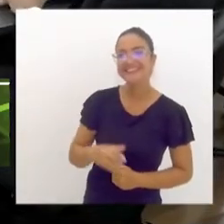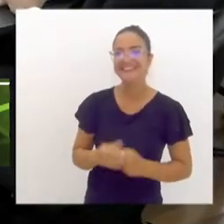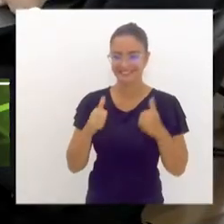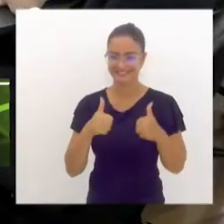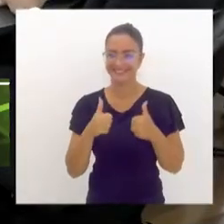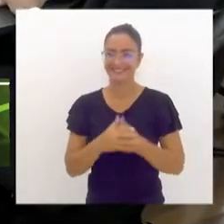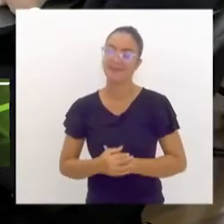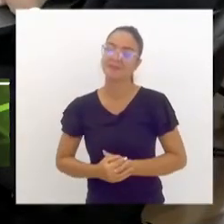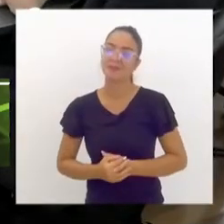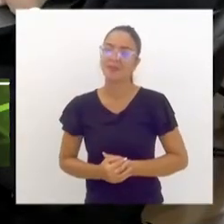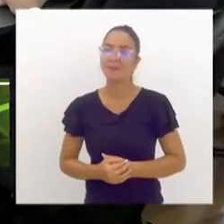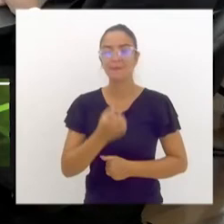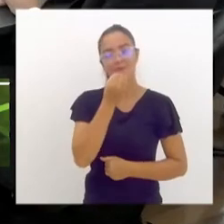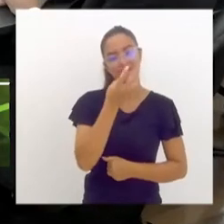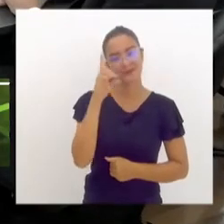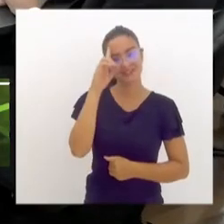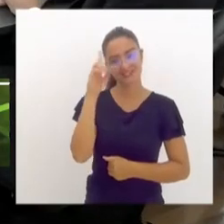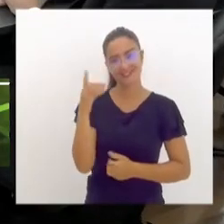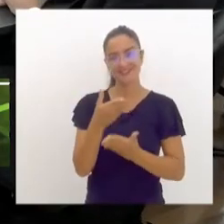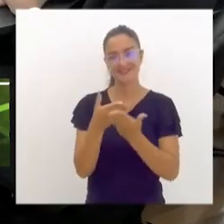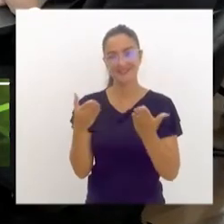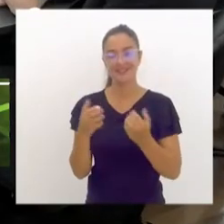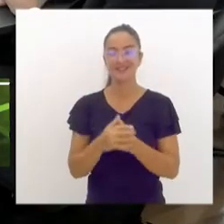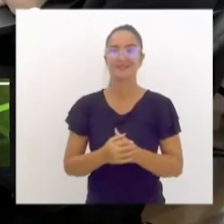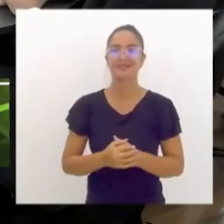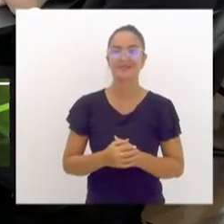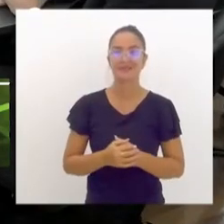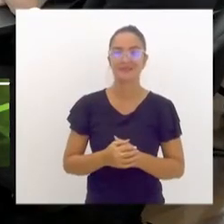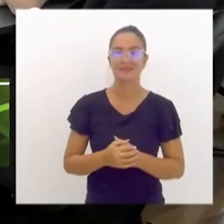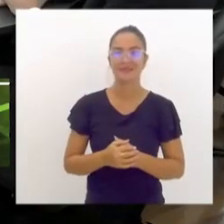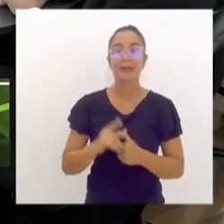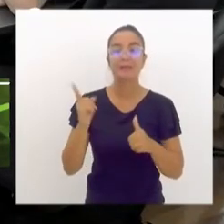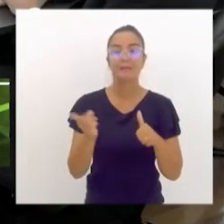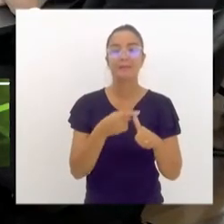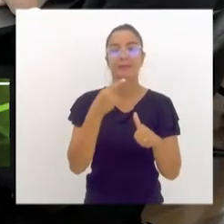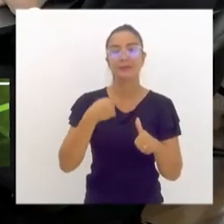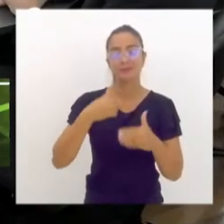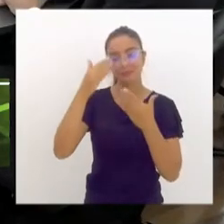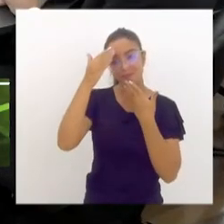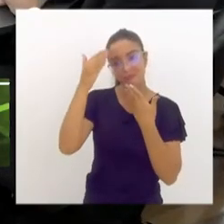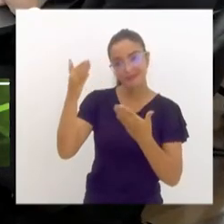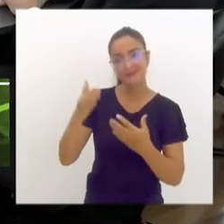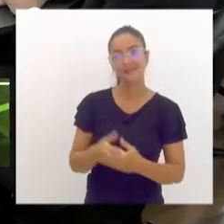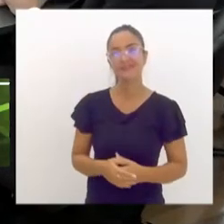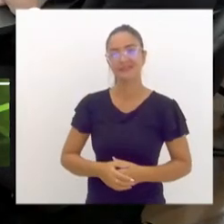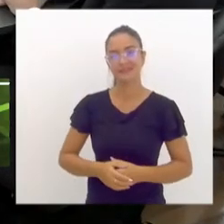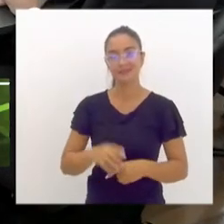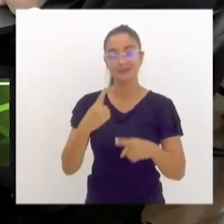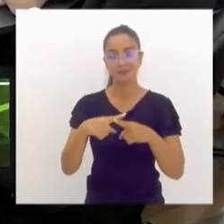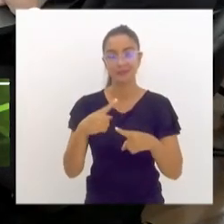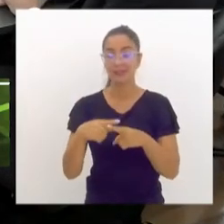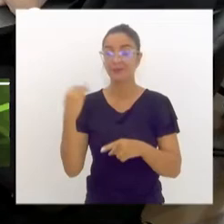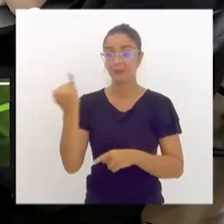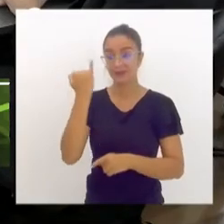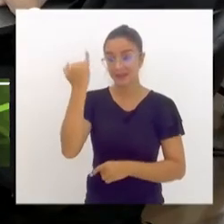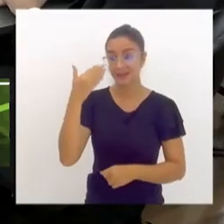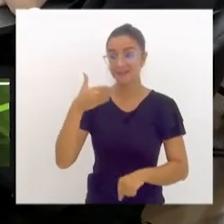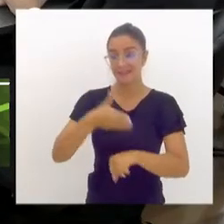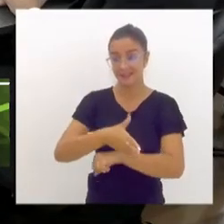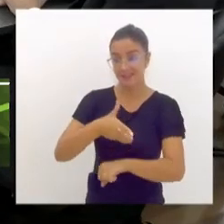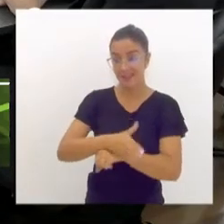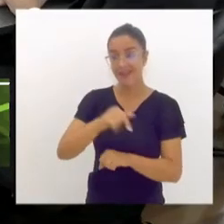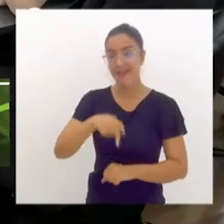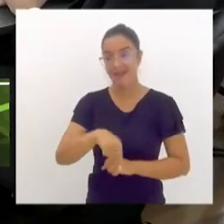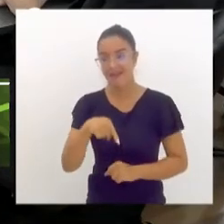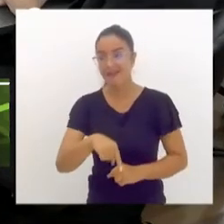né? Bom dia, gente. Primeiro, agradecer pelo espaço. É sempre importante que a gente tenha esse espaço aberto para debater sobre a nossa